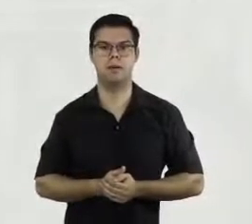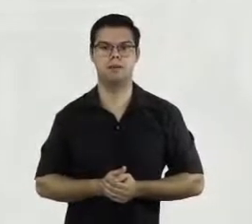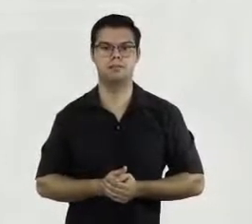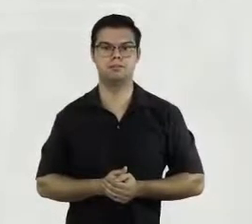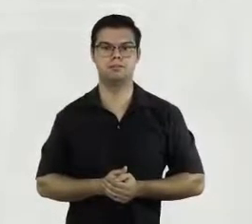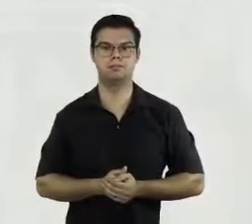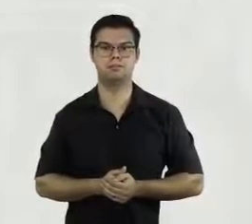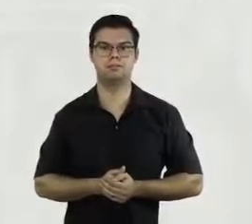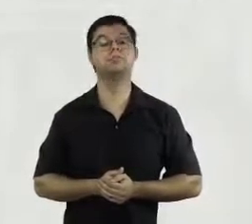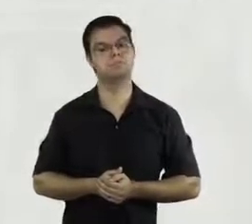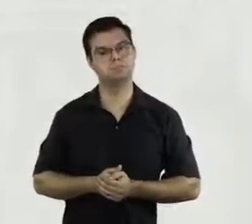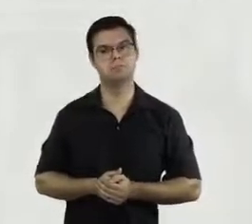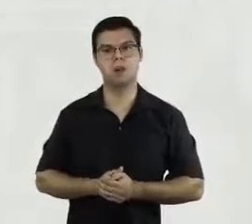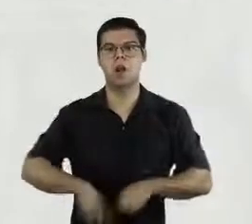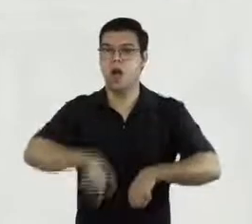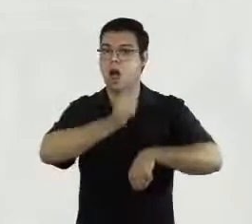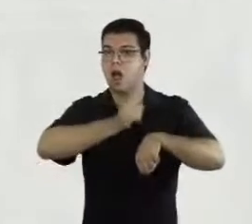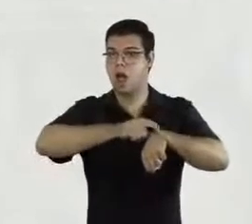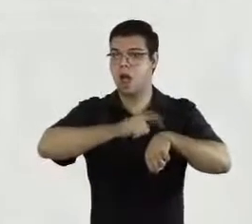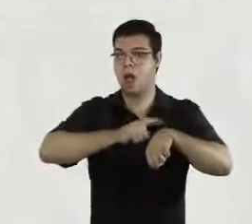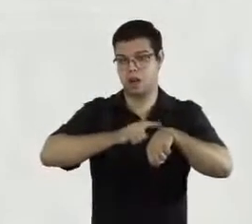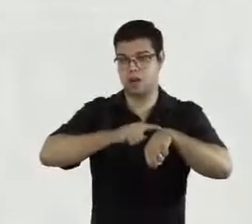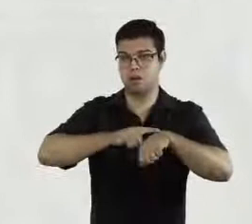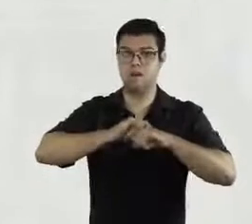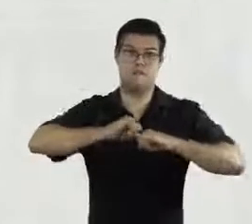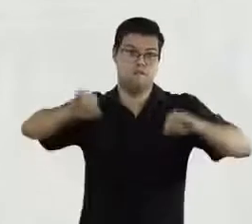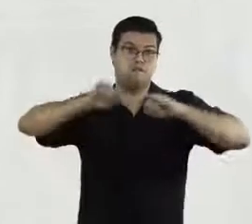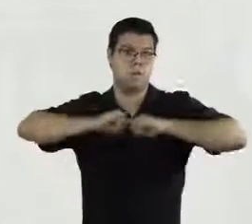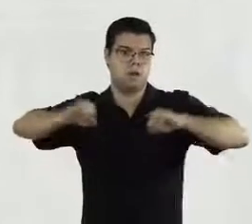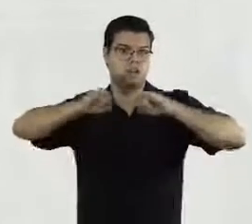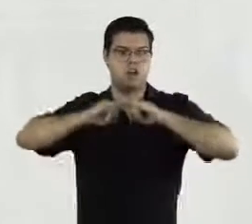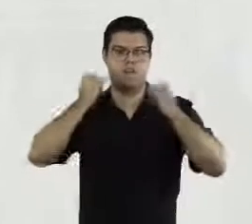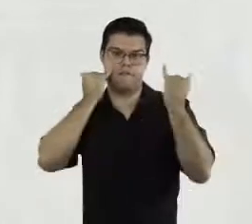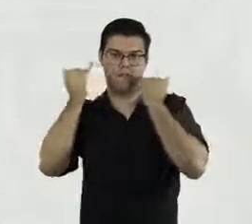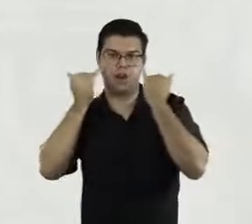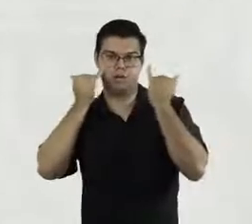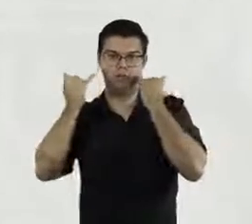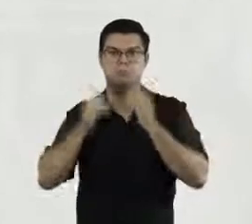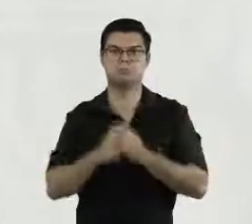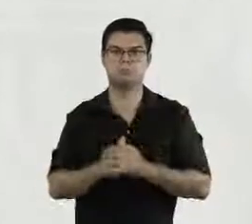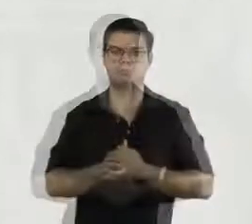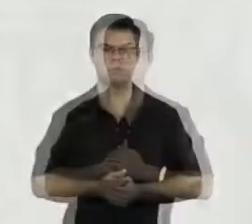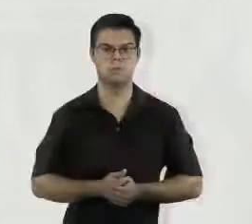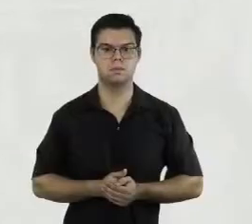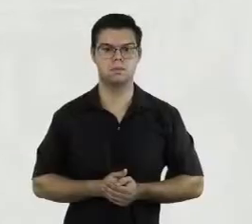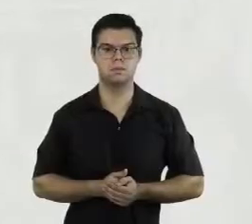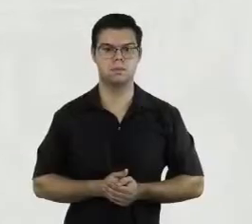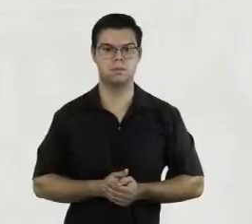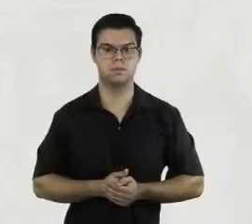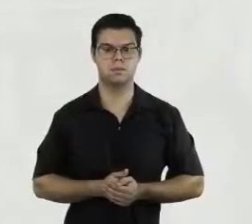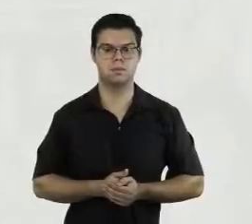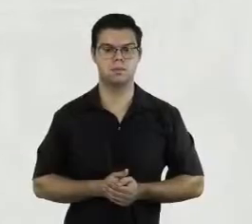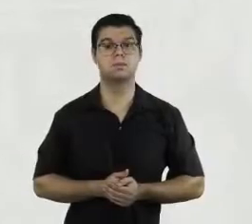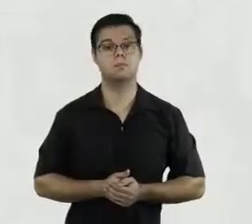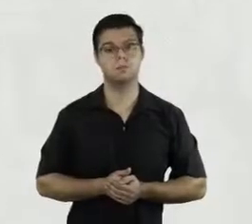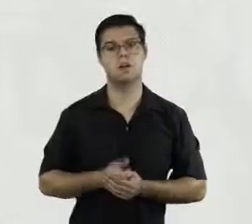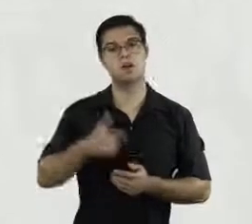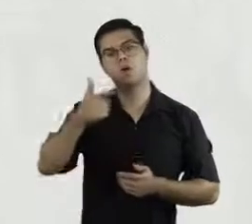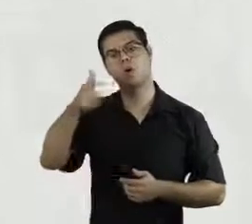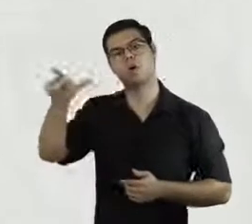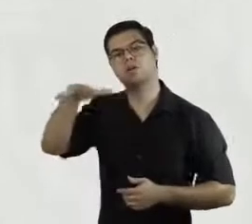A era informativa, por gentileza, obrigado. É outra esfera